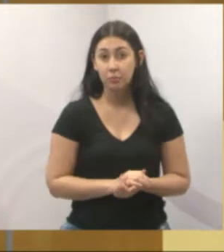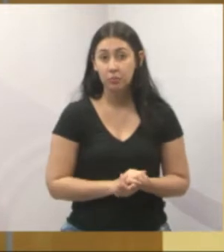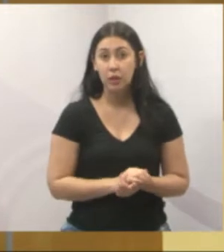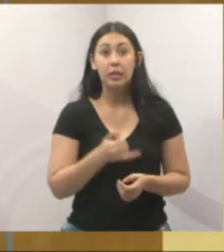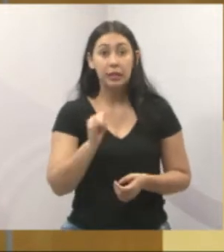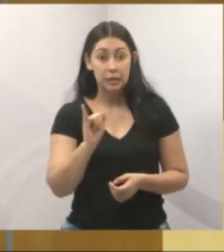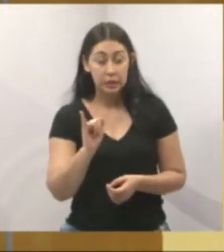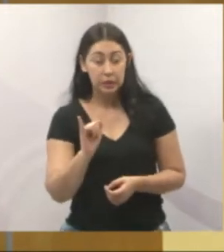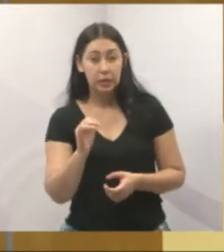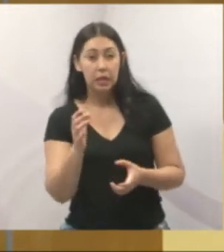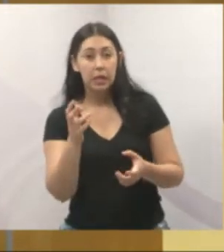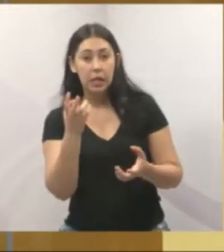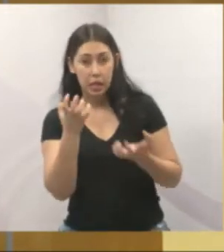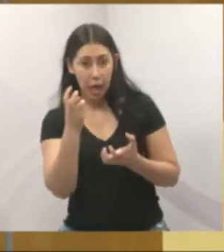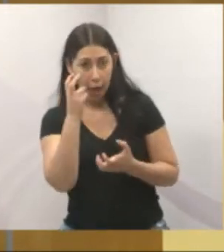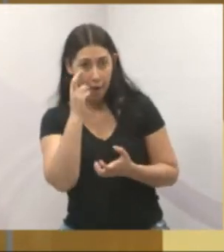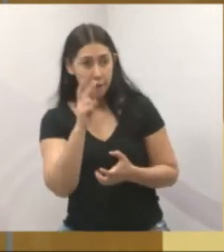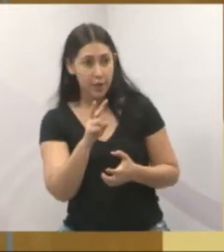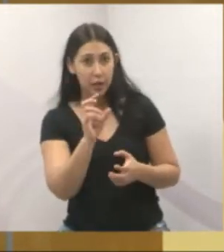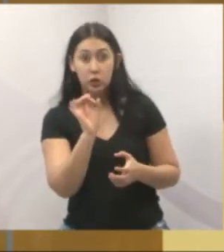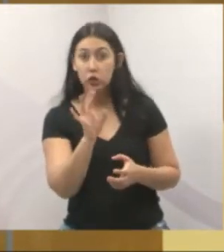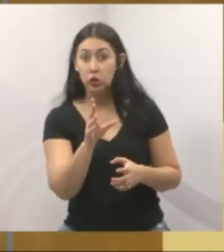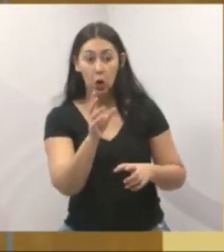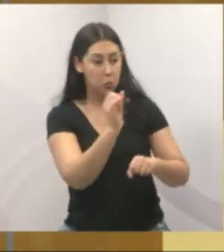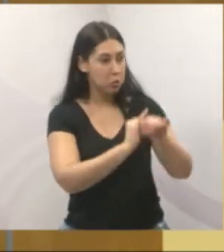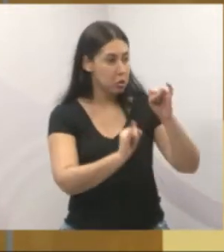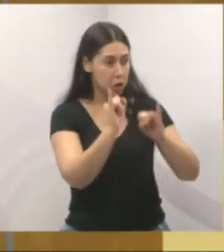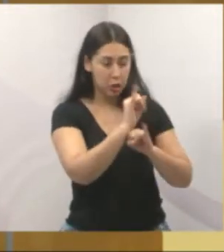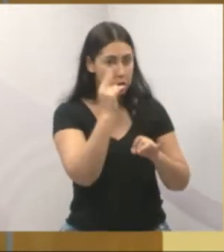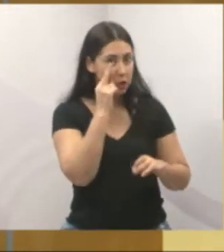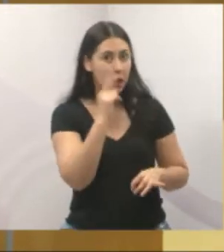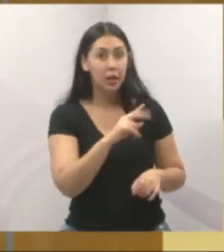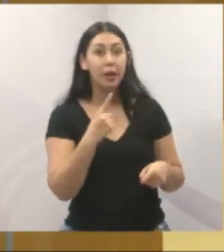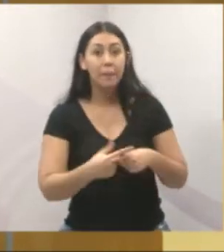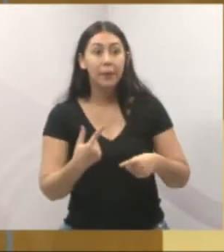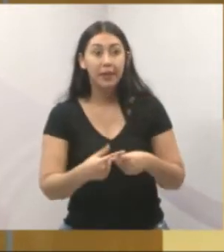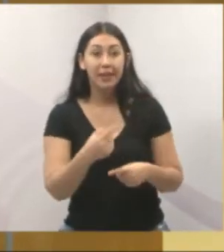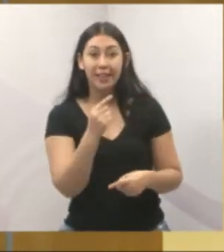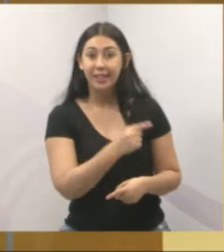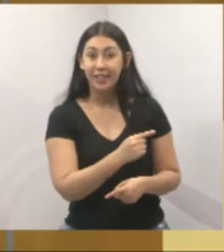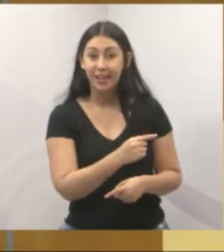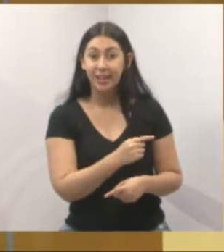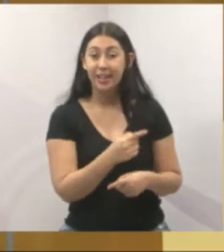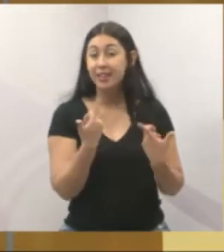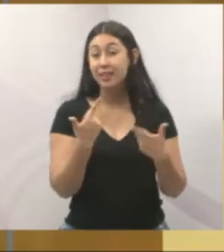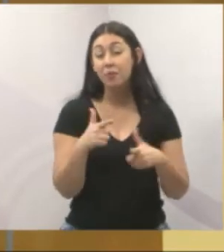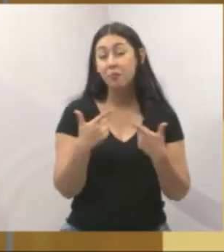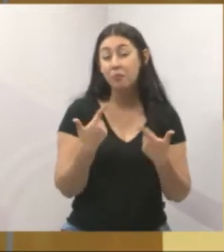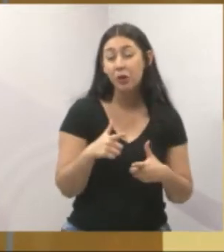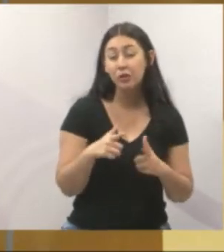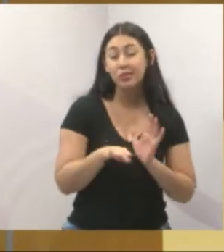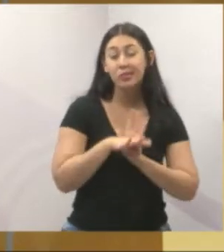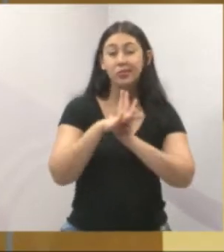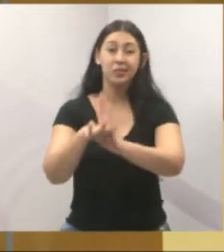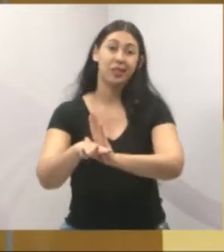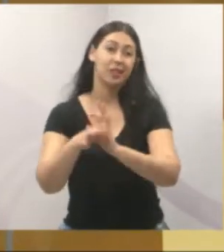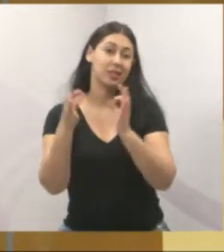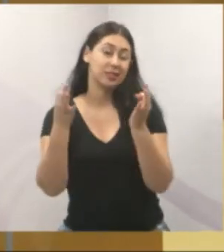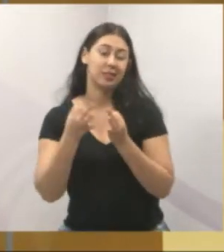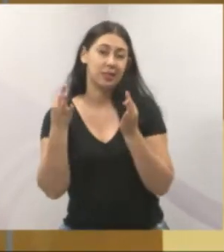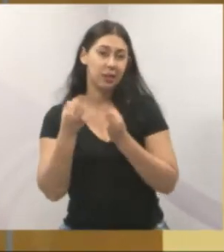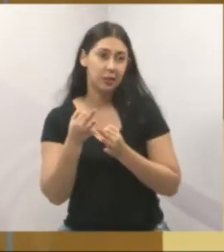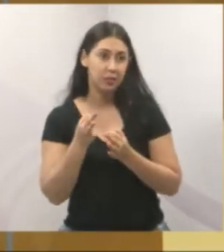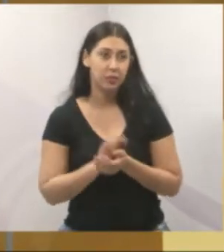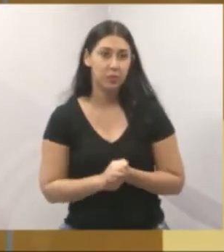só entrar e vai verificar que ela foi interditada, por ausência de condições de poder atender adequadamente os pacientes que lá se